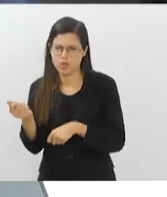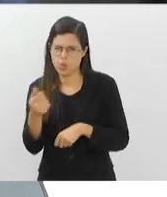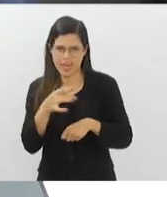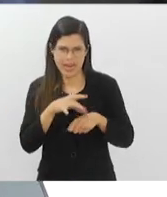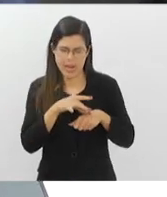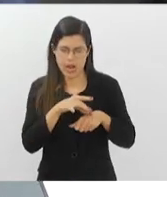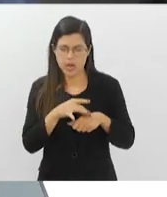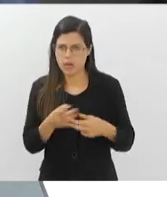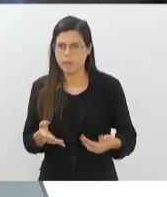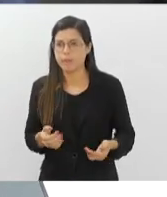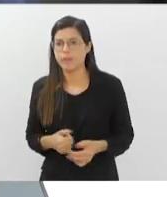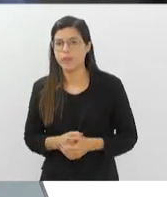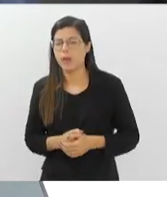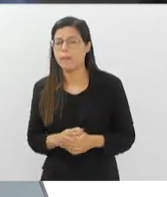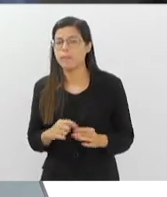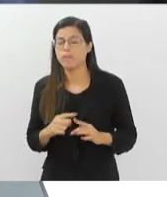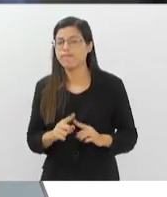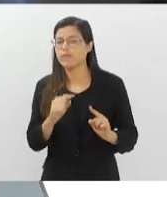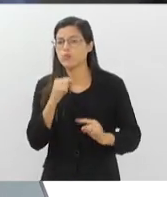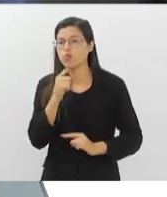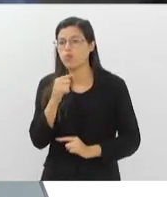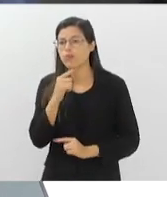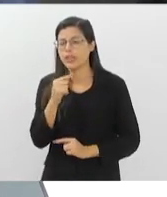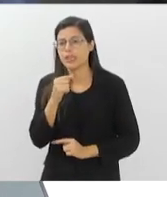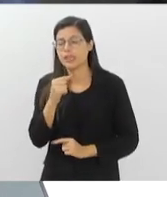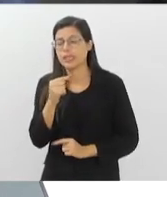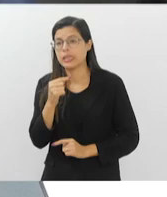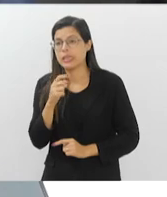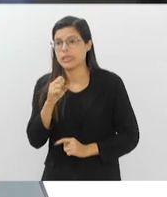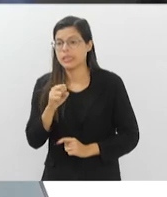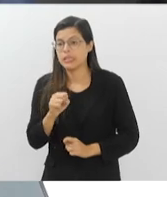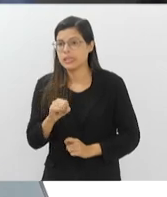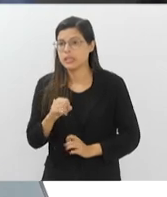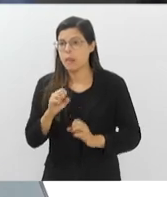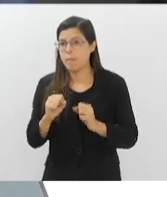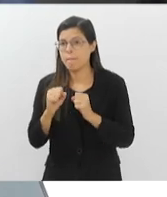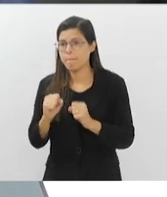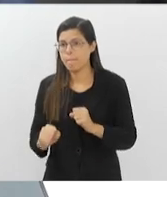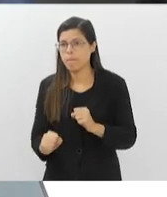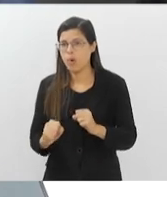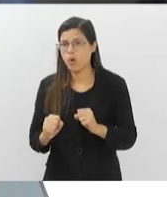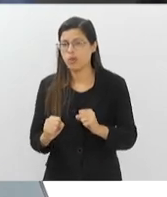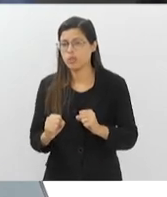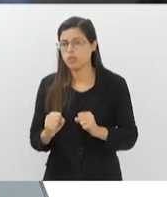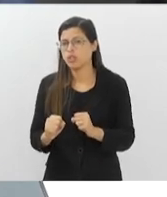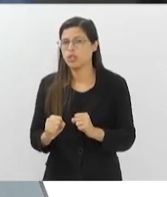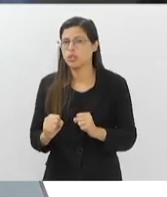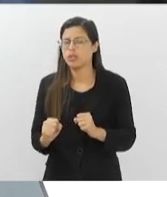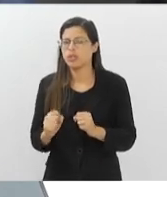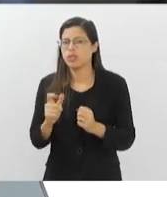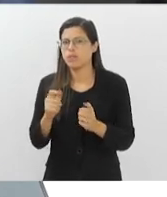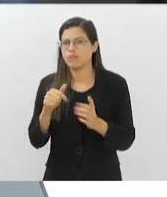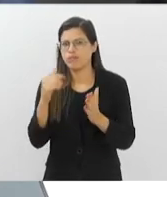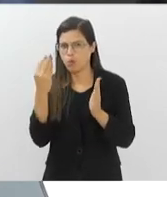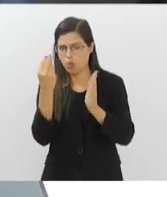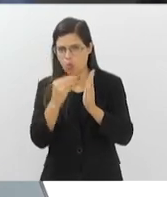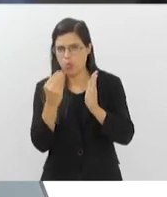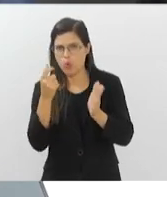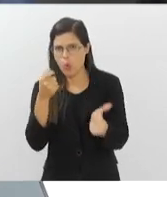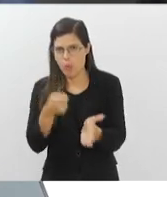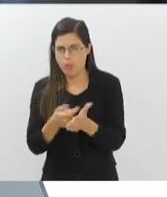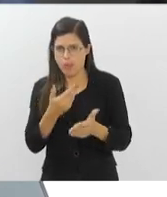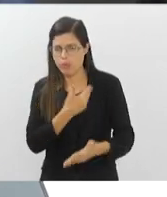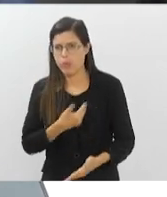Mas eu tenho dúvida se a gente pode especificar que em compra pública você não pode comprar